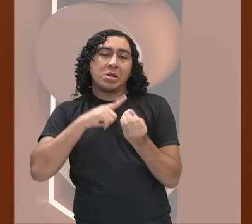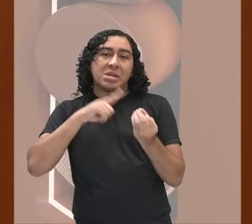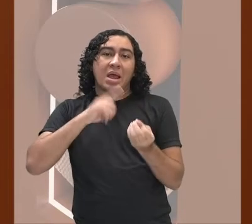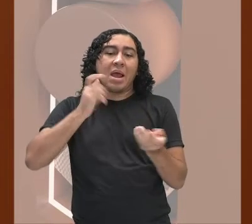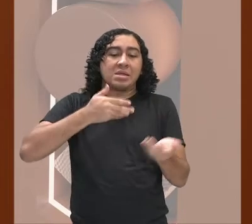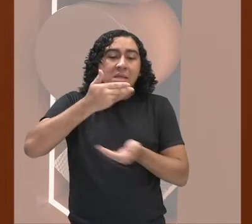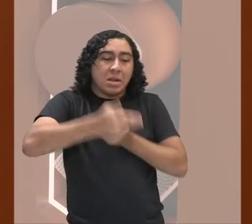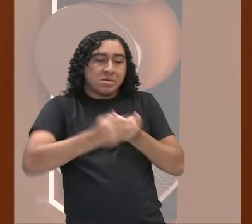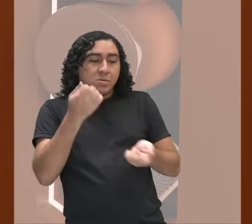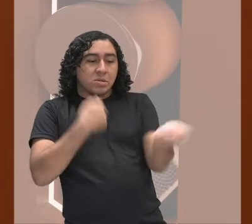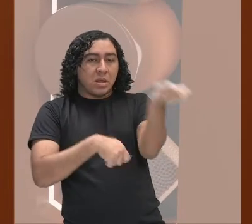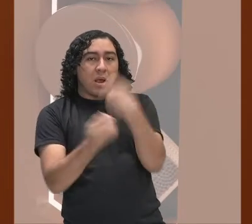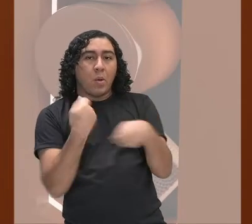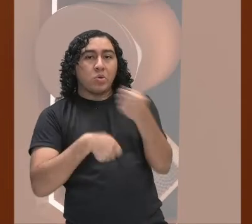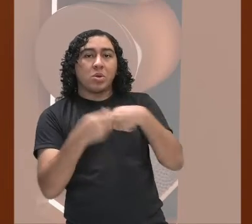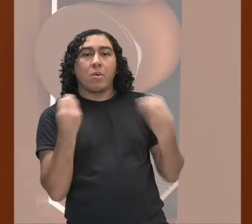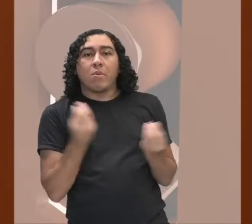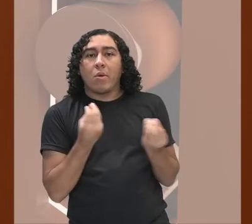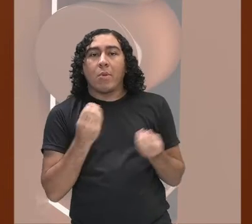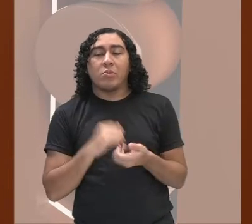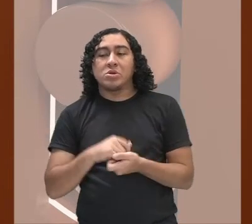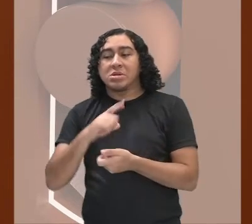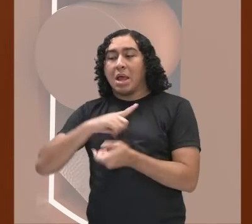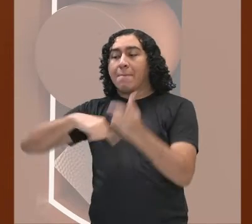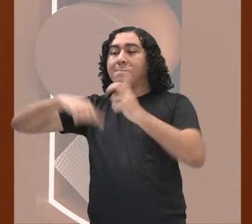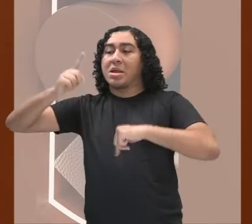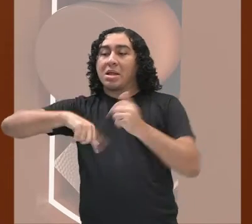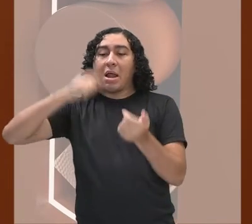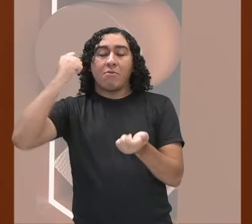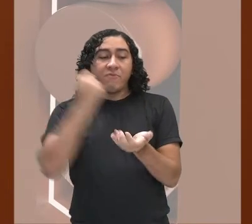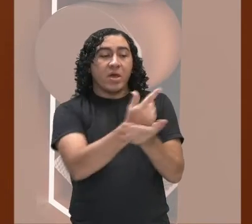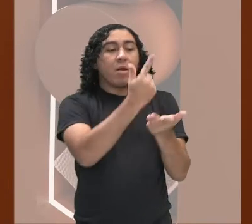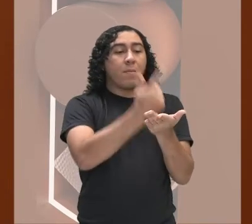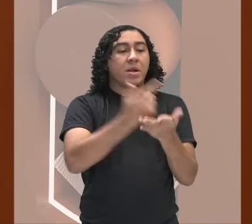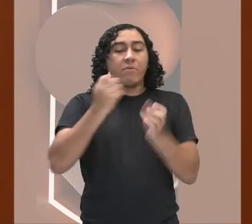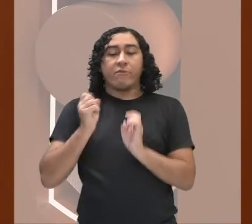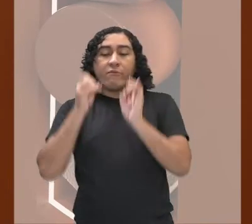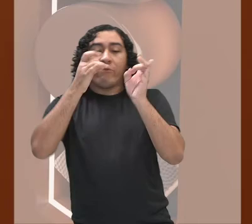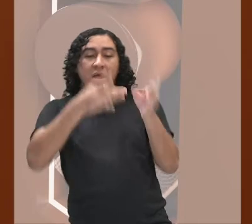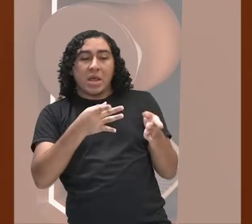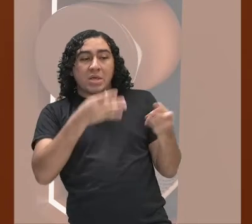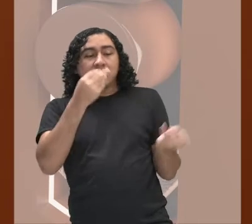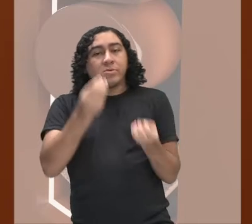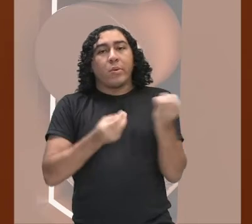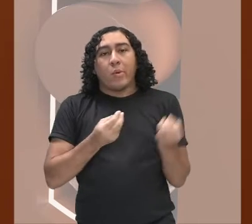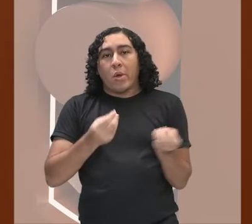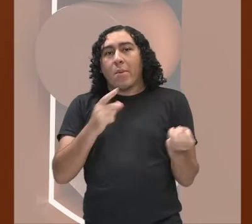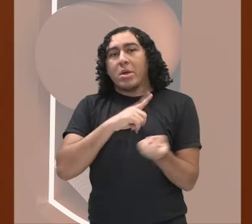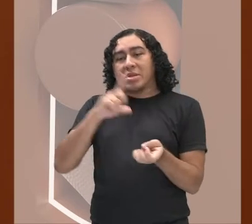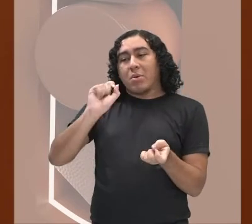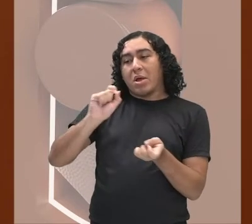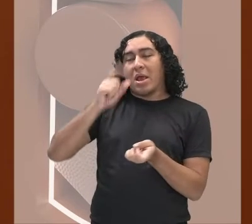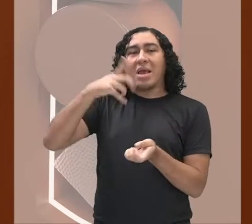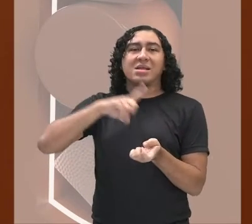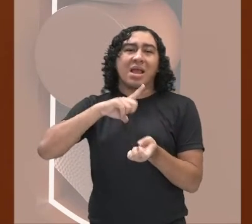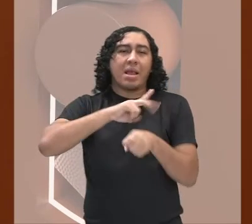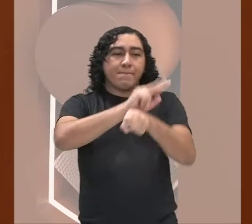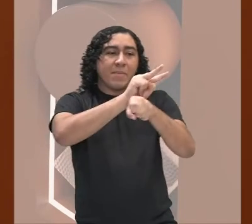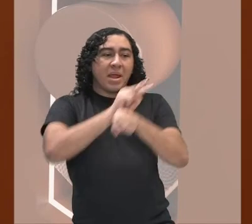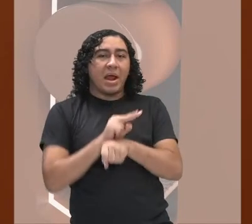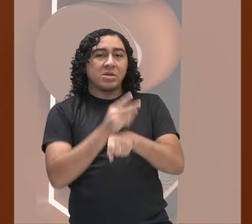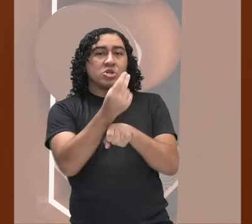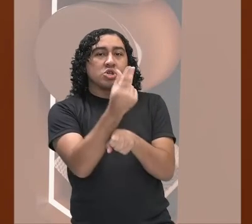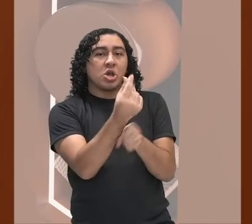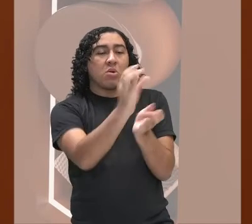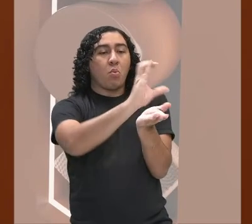comerciais. Como é que você vai comprar e vender produtos? Você vai ter tomar empréstimo de outros